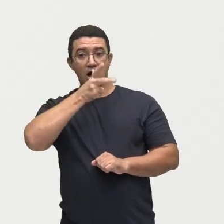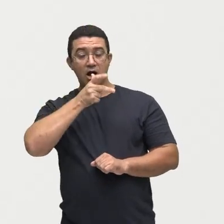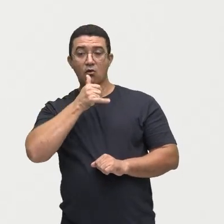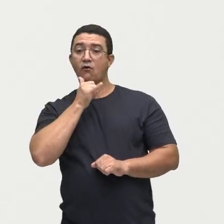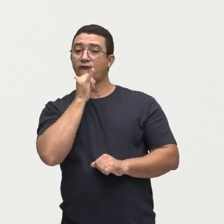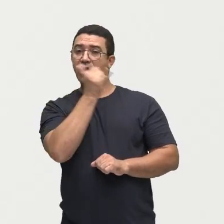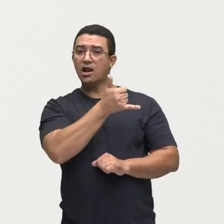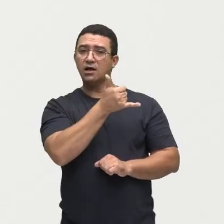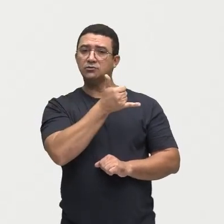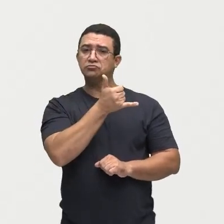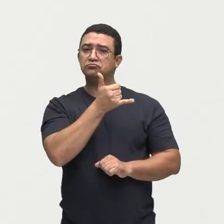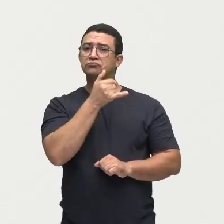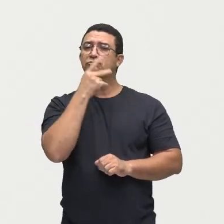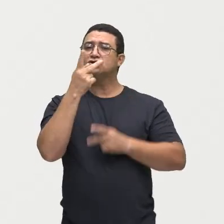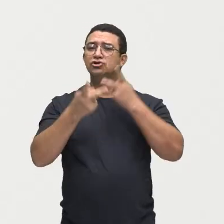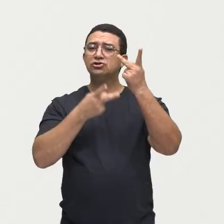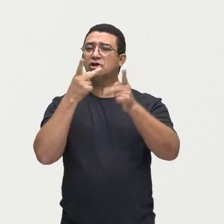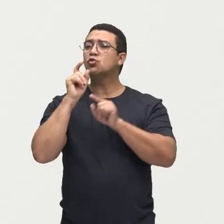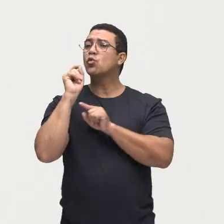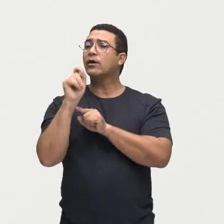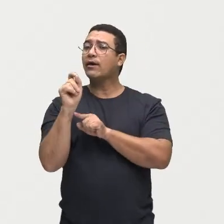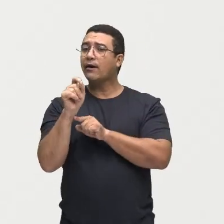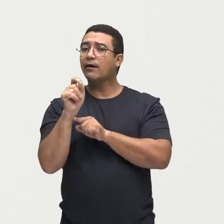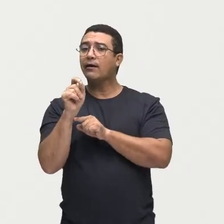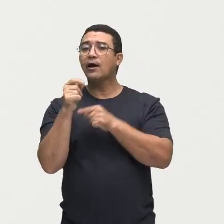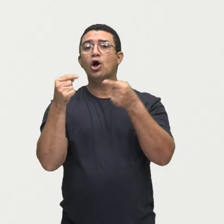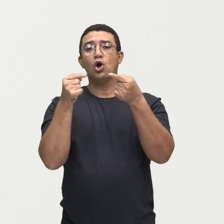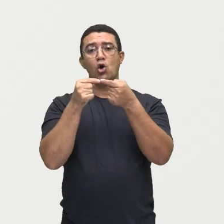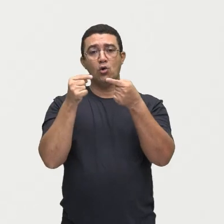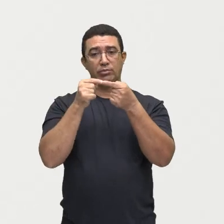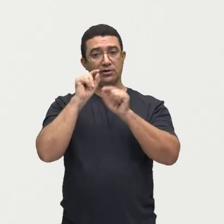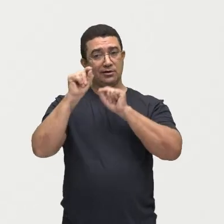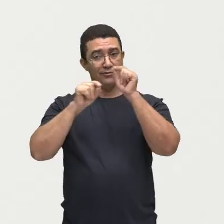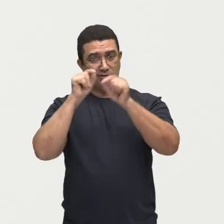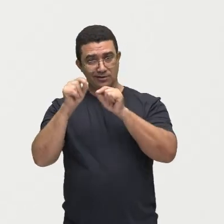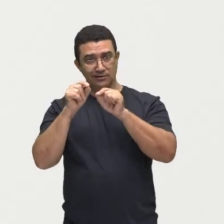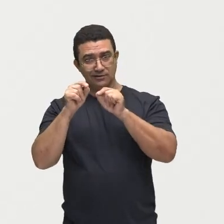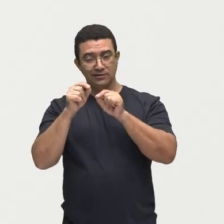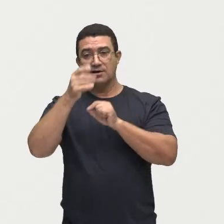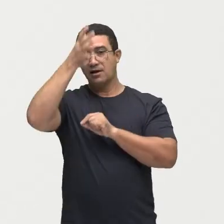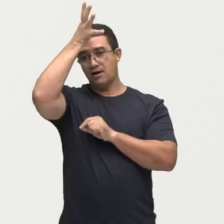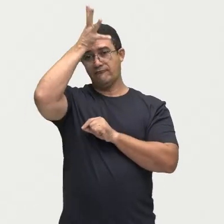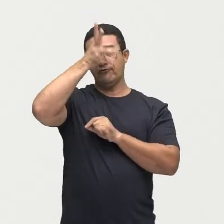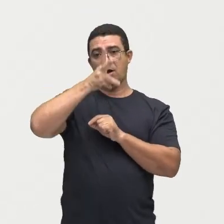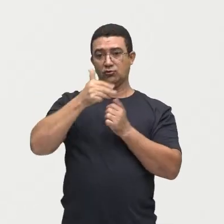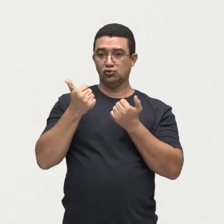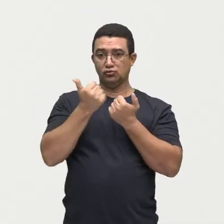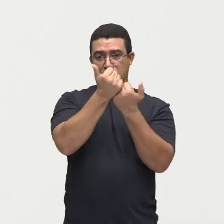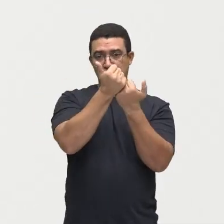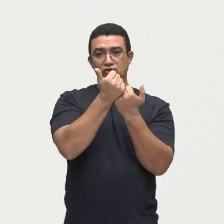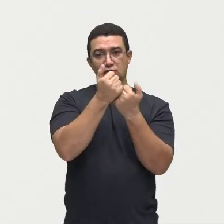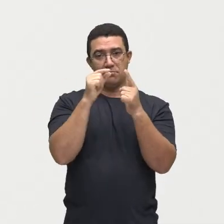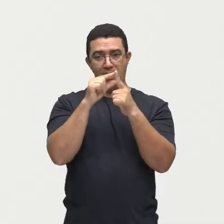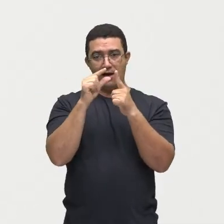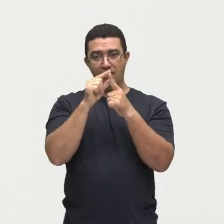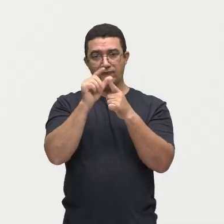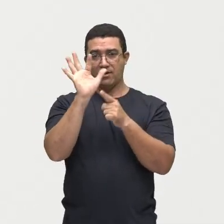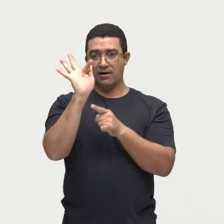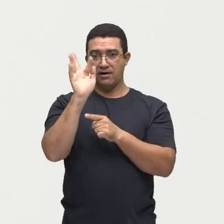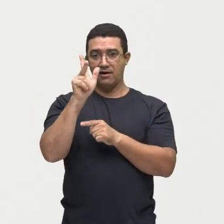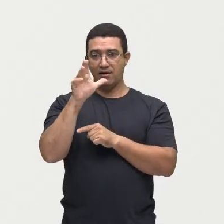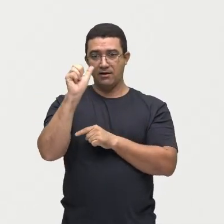que está relacionado, ele faz uma substituição ao termo